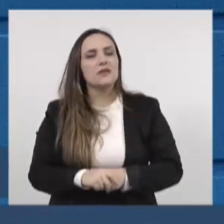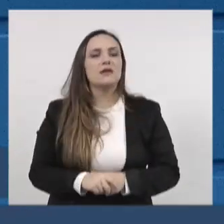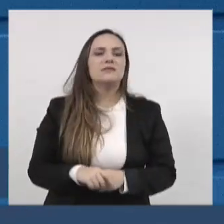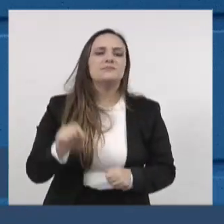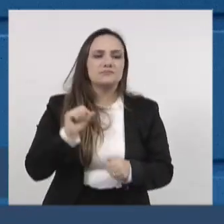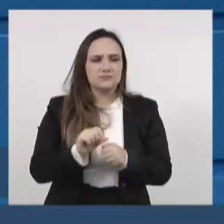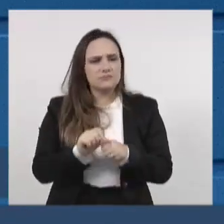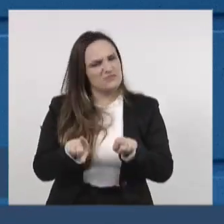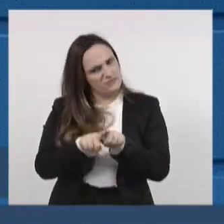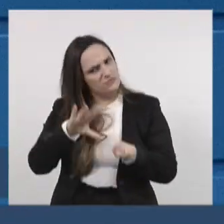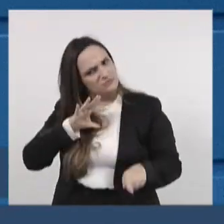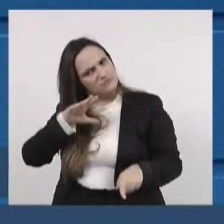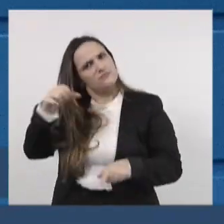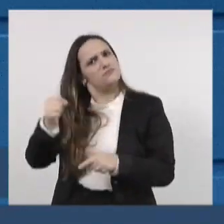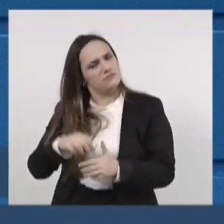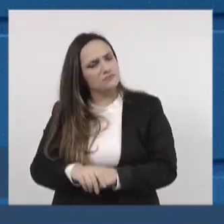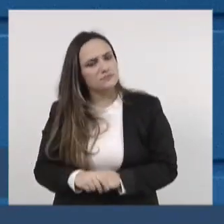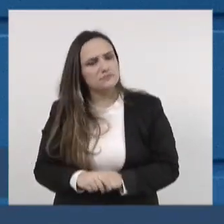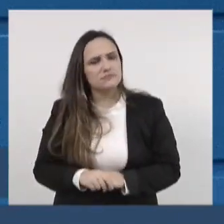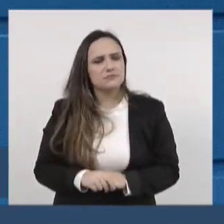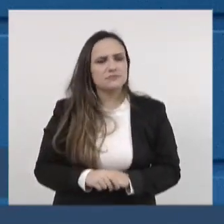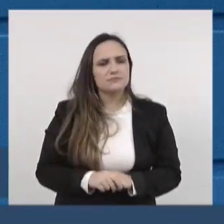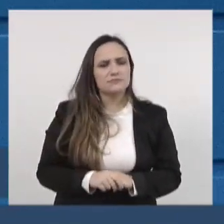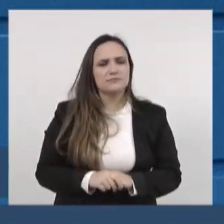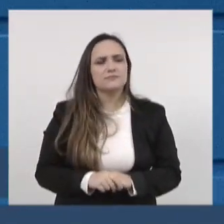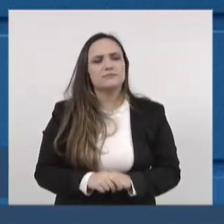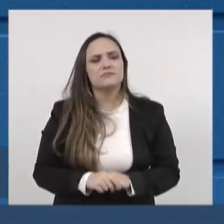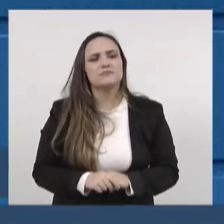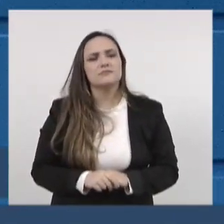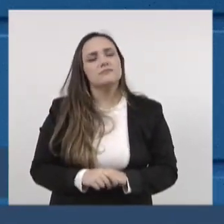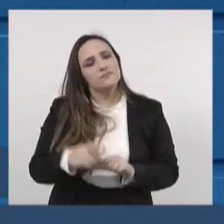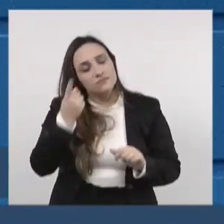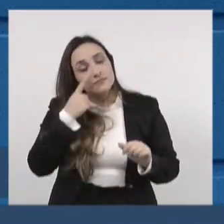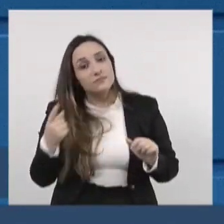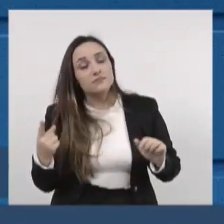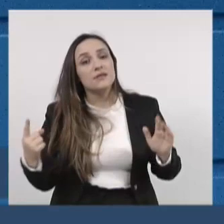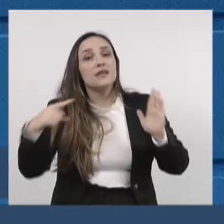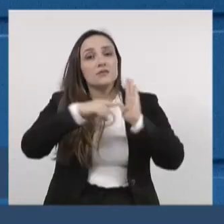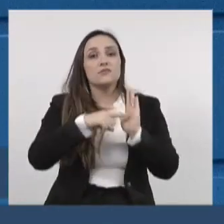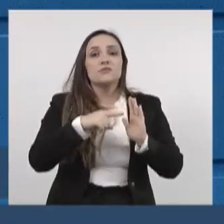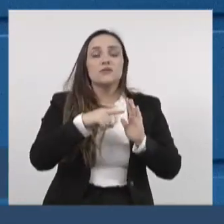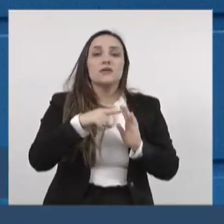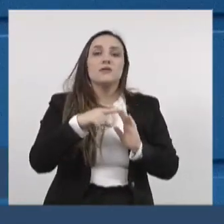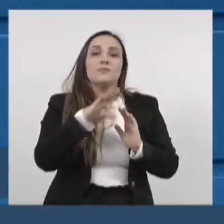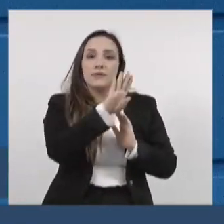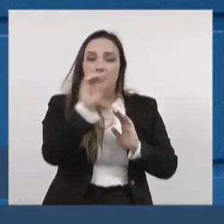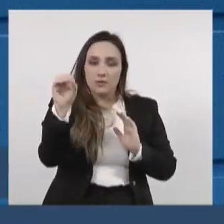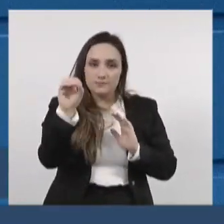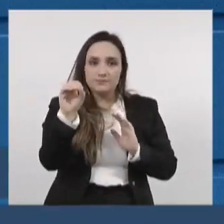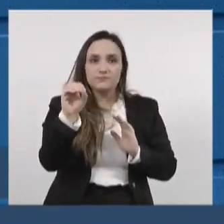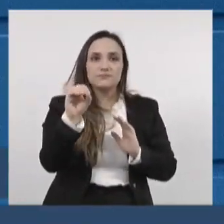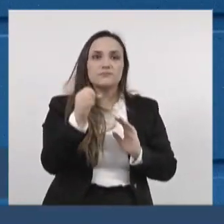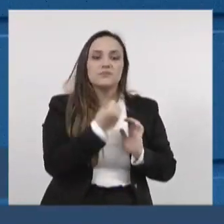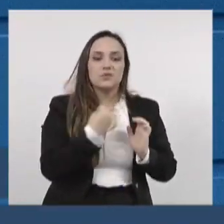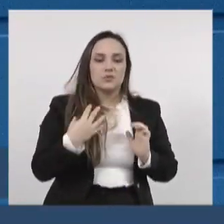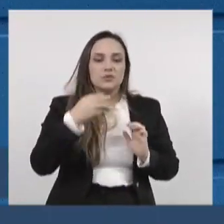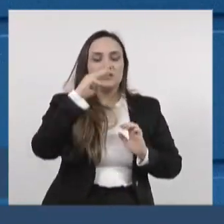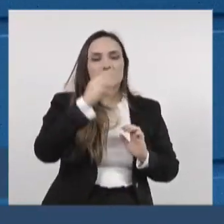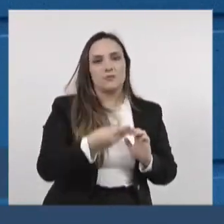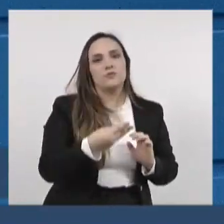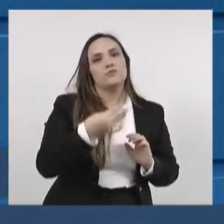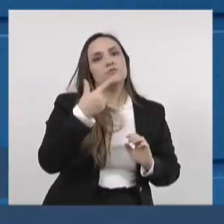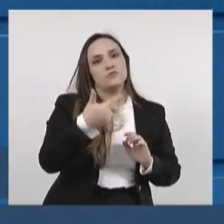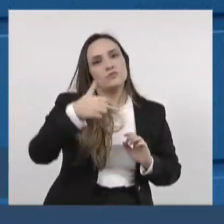pelo ato de bravura, segundo consta na ocorrência 704/2023 da Polícia Militar e do boletim de ocorrência número